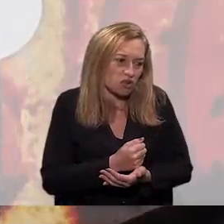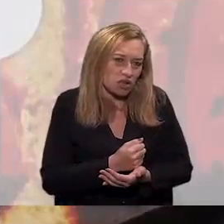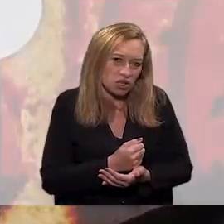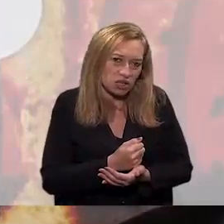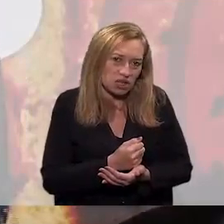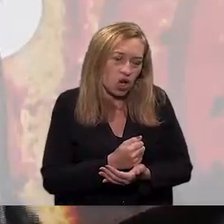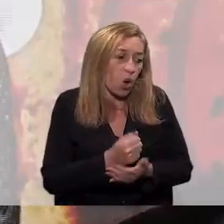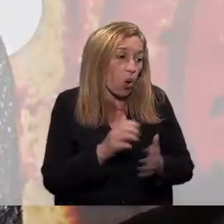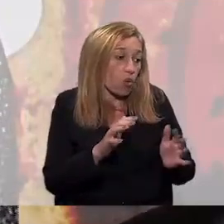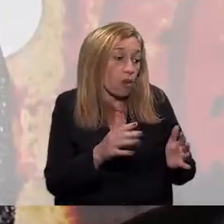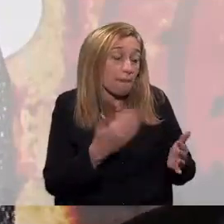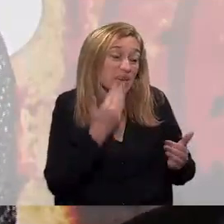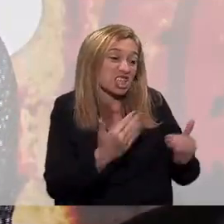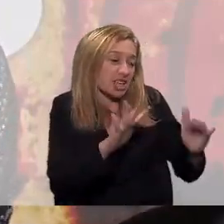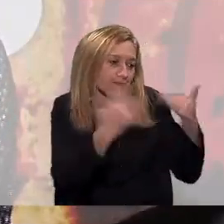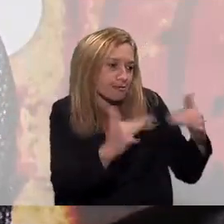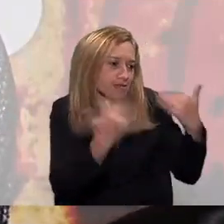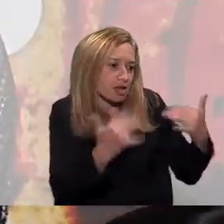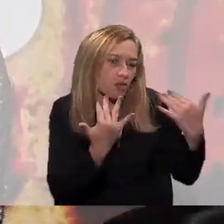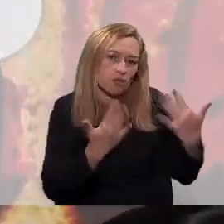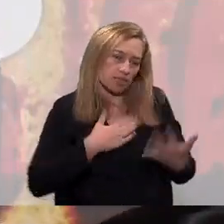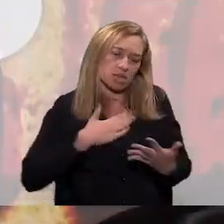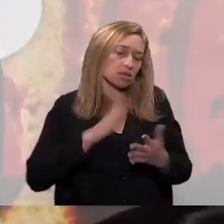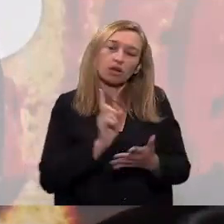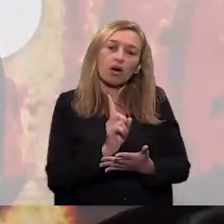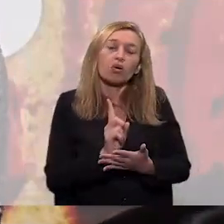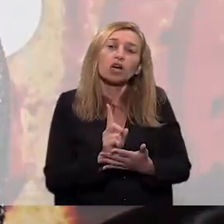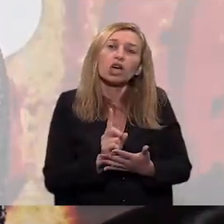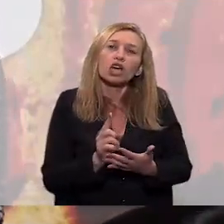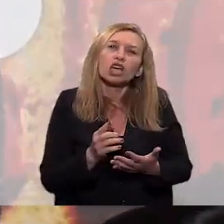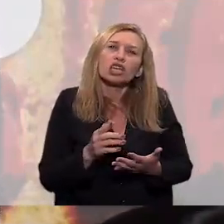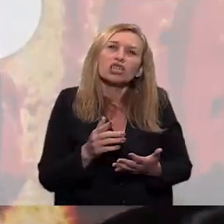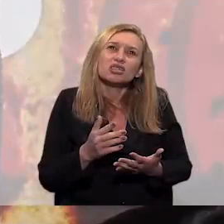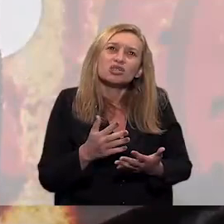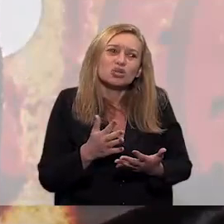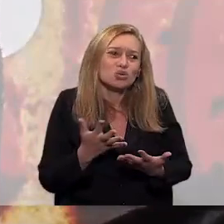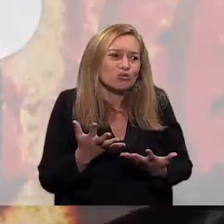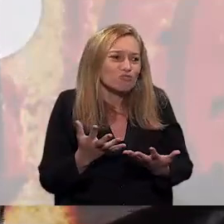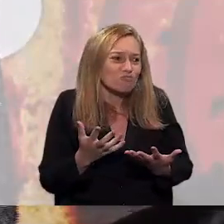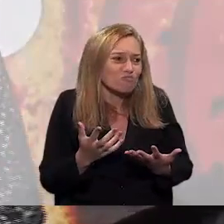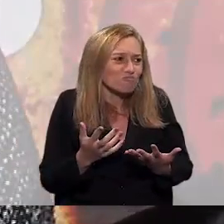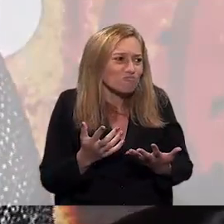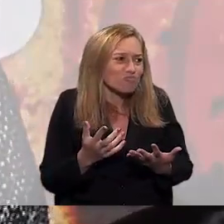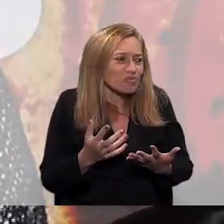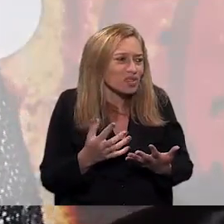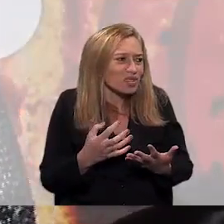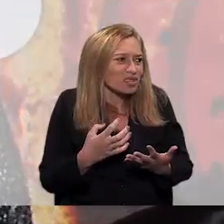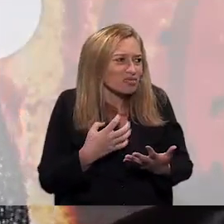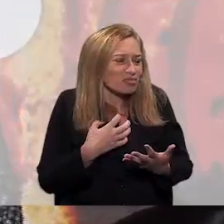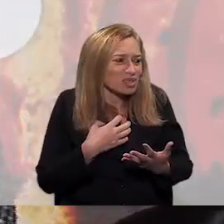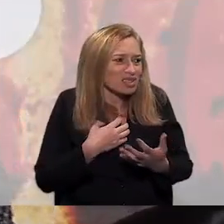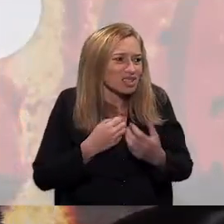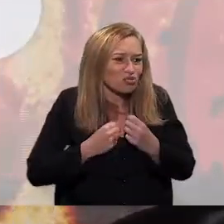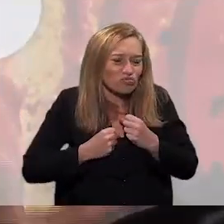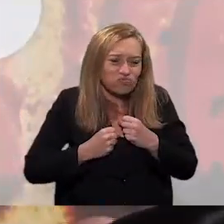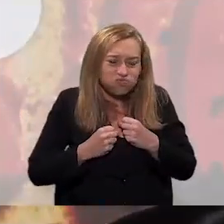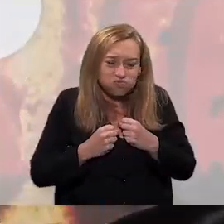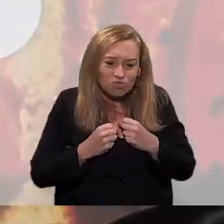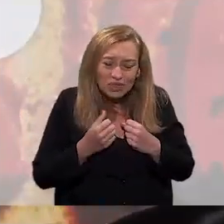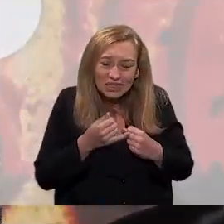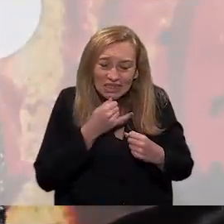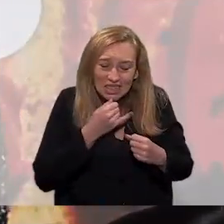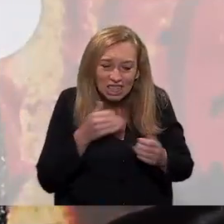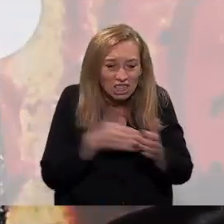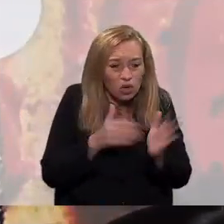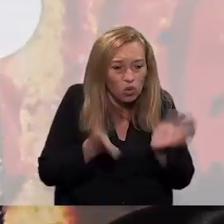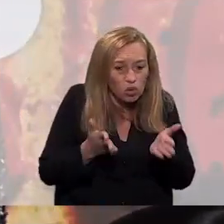Ou merecer, assim, a atenção de alguém, prender a atenção de alguém para mim. E isso me causa esse desconforto